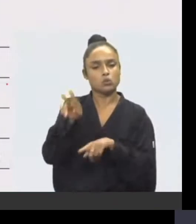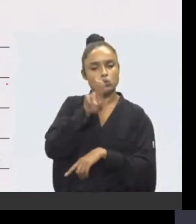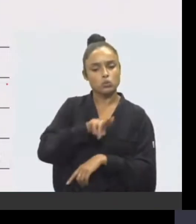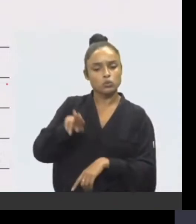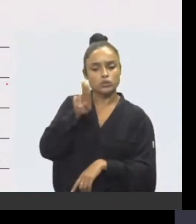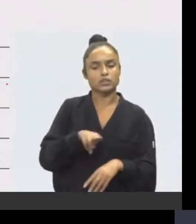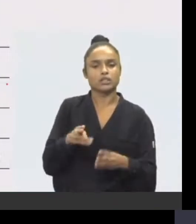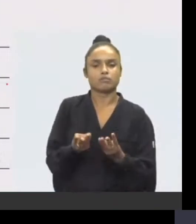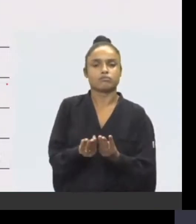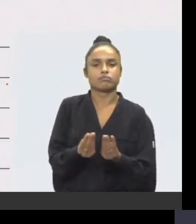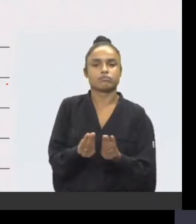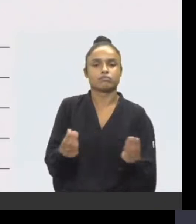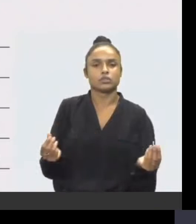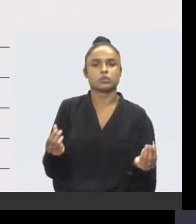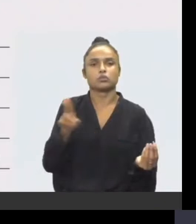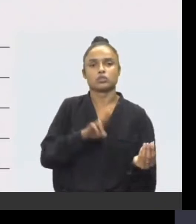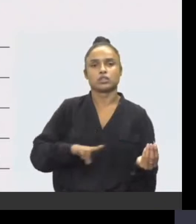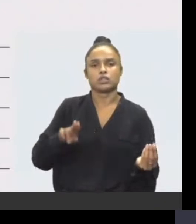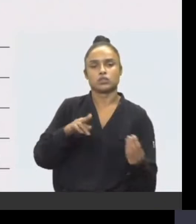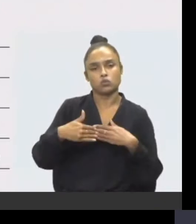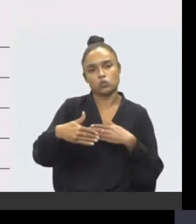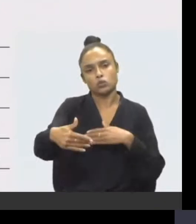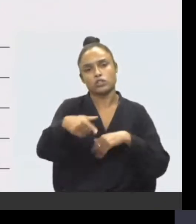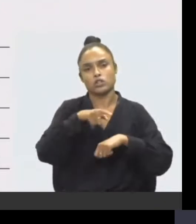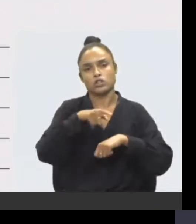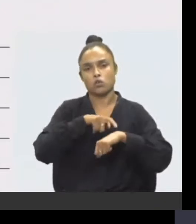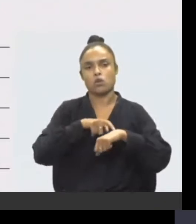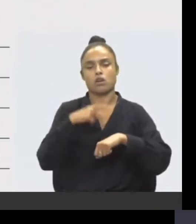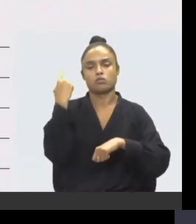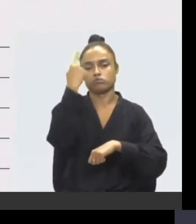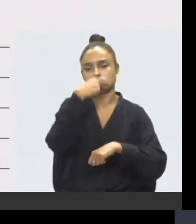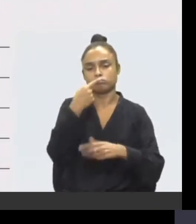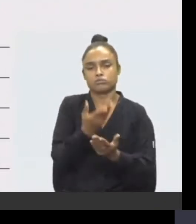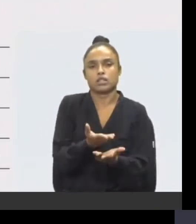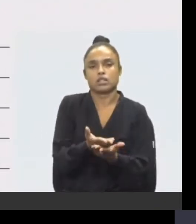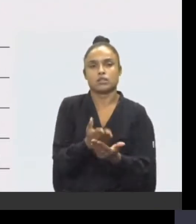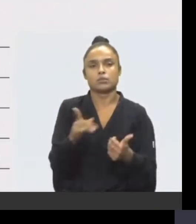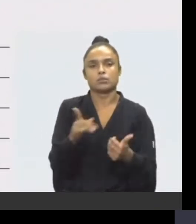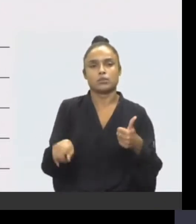reagentes que são utilizados. O primeiro deles corresponde ao